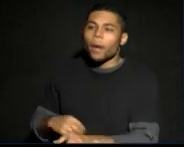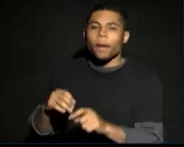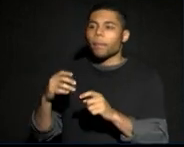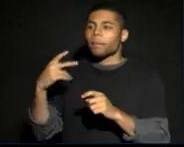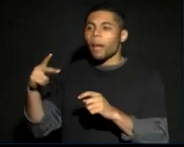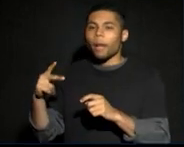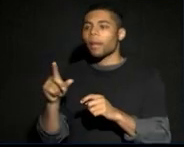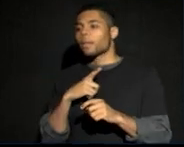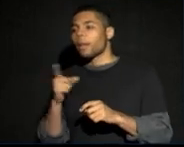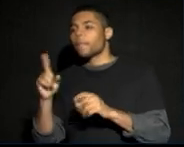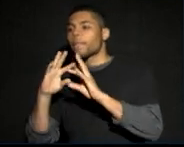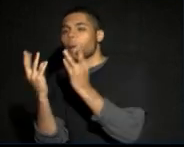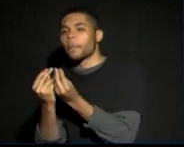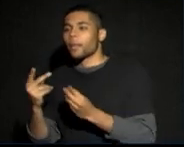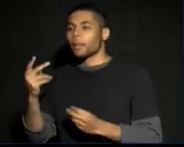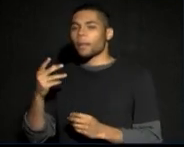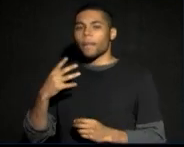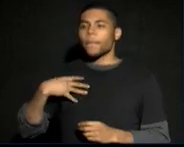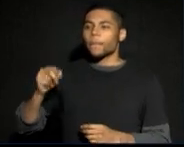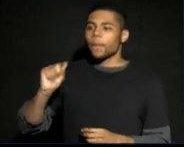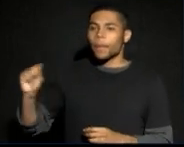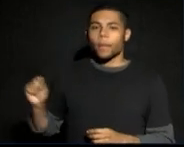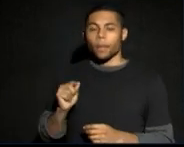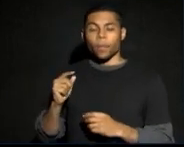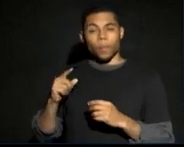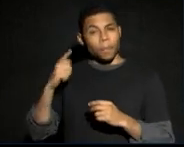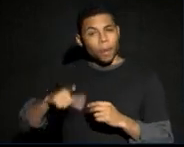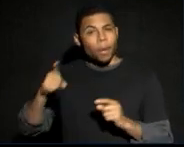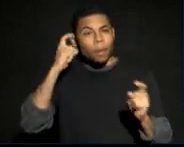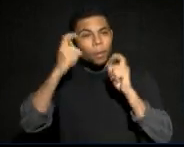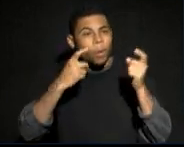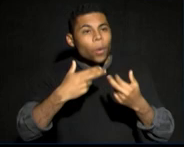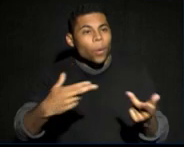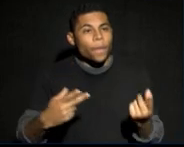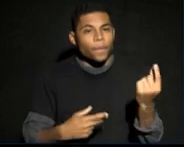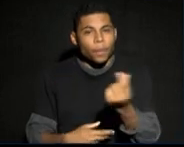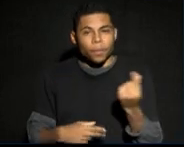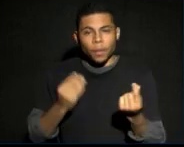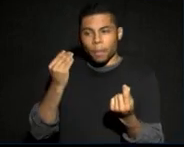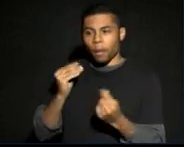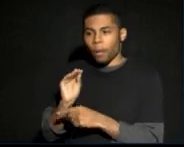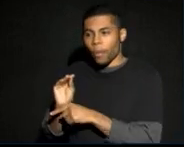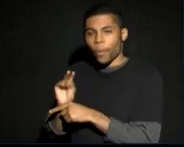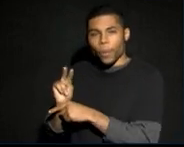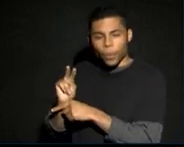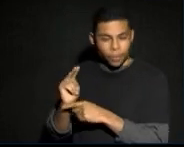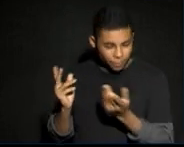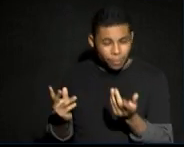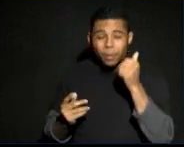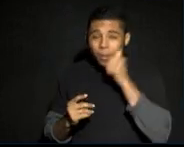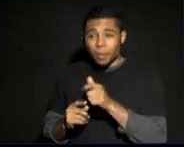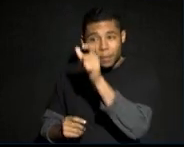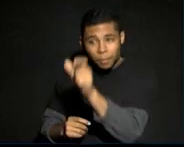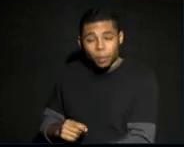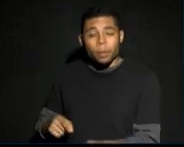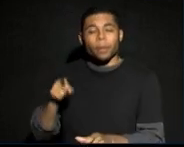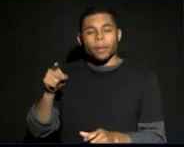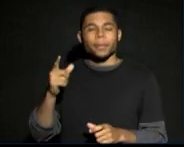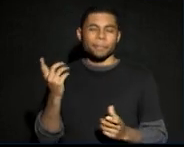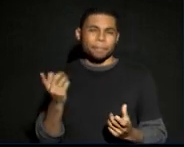que a mulher tem nos produtos financeiros e essa preocupação tá ligado a produto financeiro e a mulher